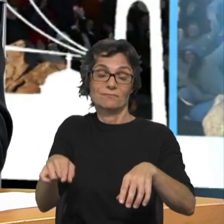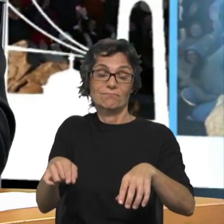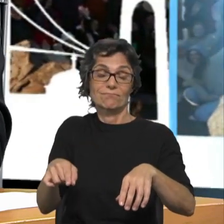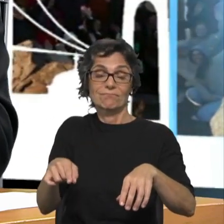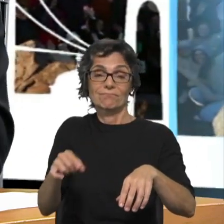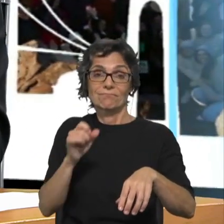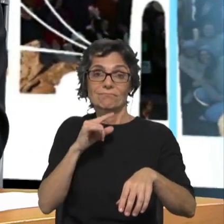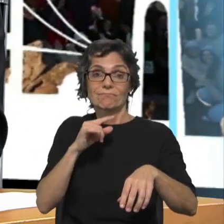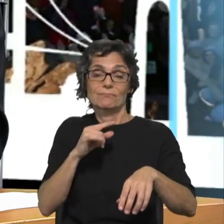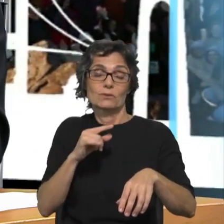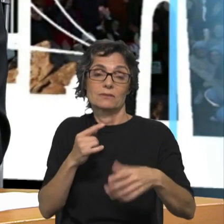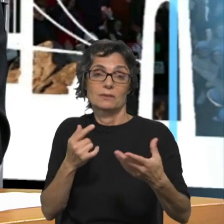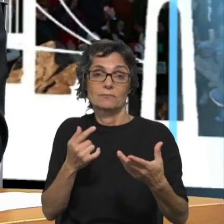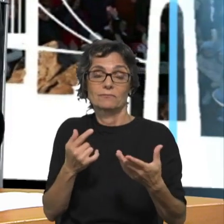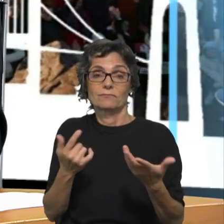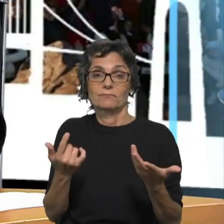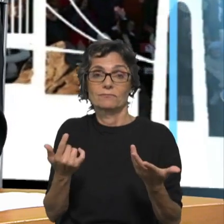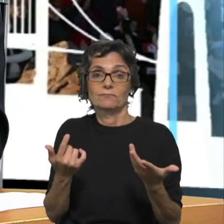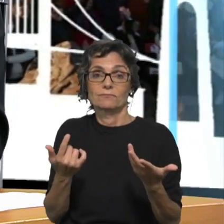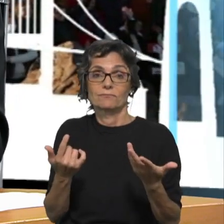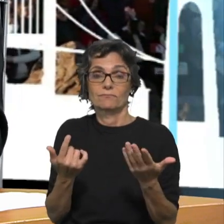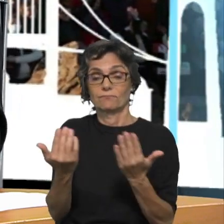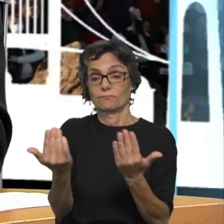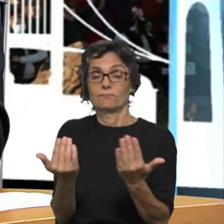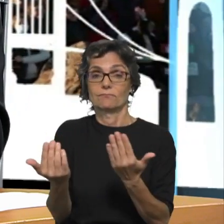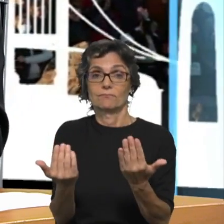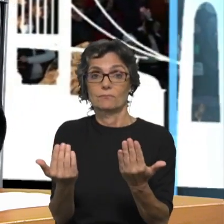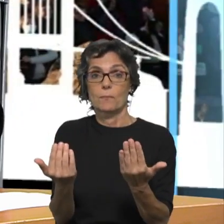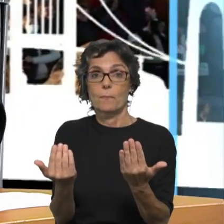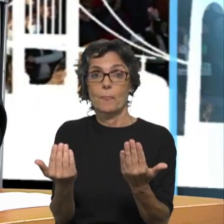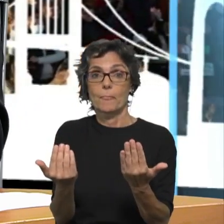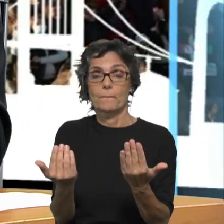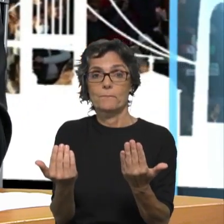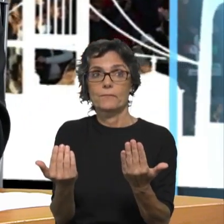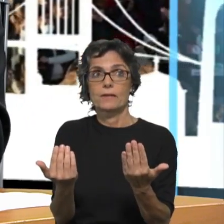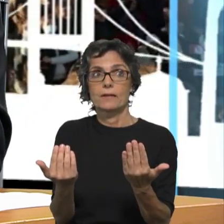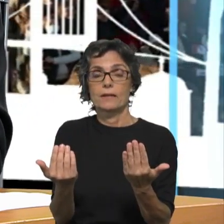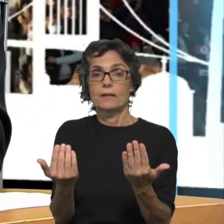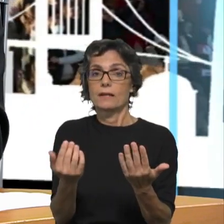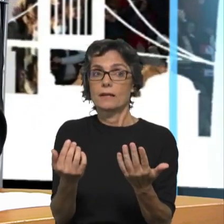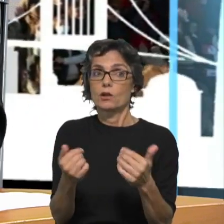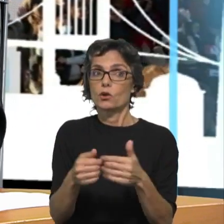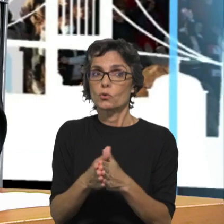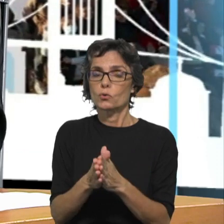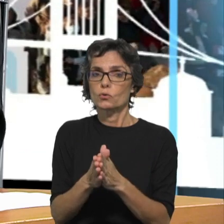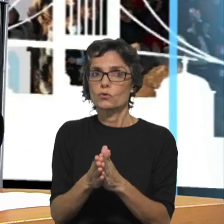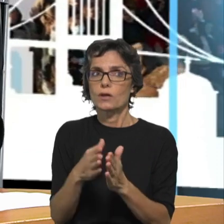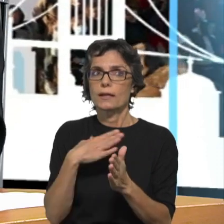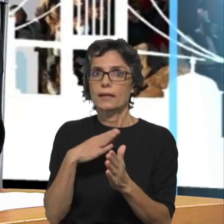todos os jovens, crentes ou não crentes, apontam a estabilidade laboral como um